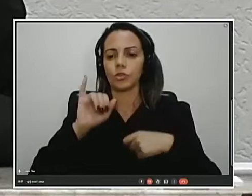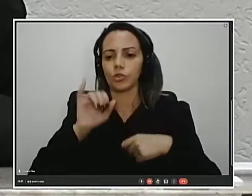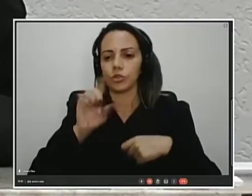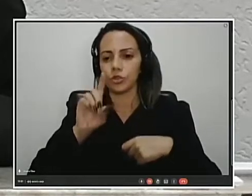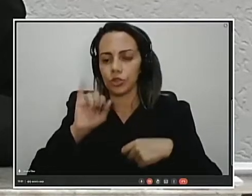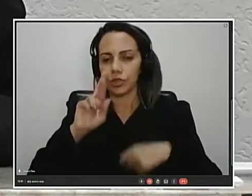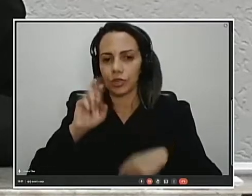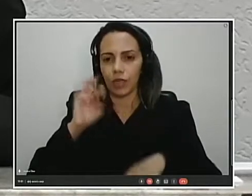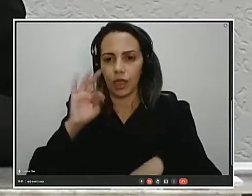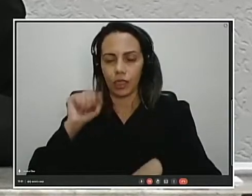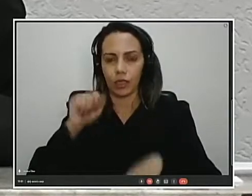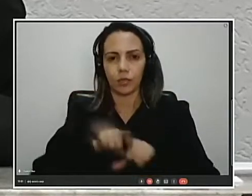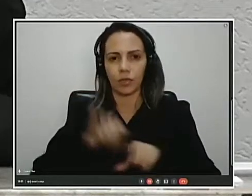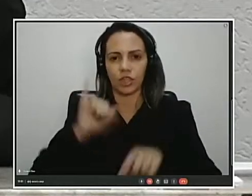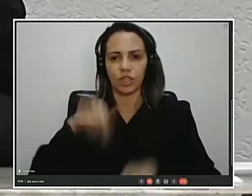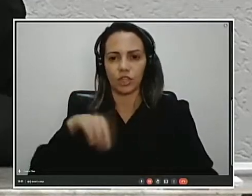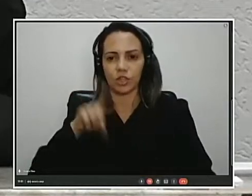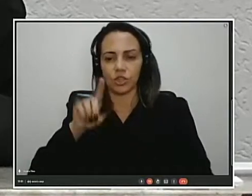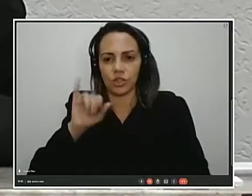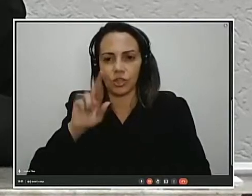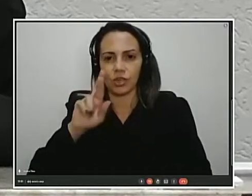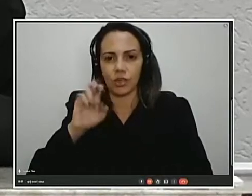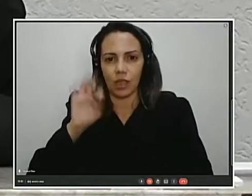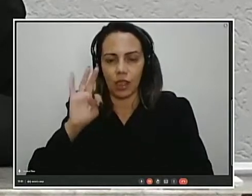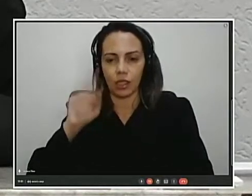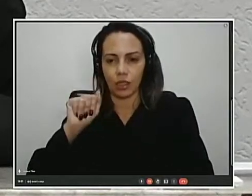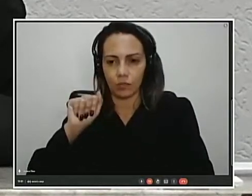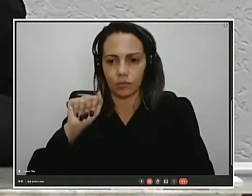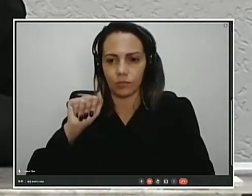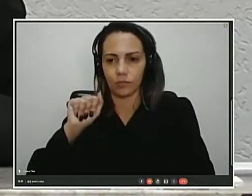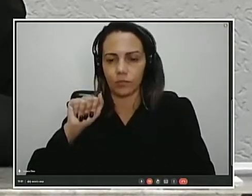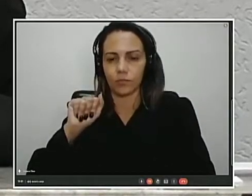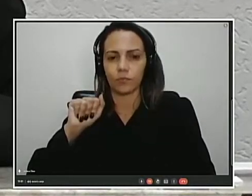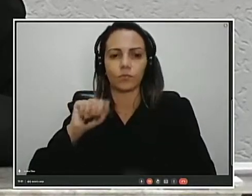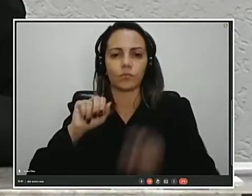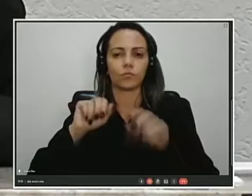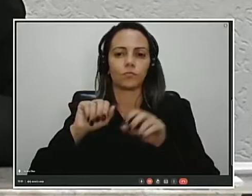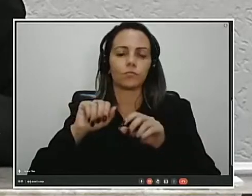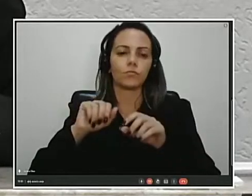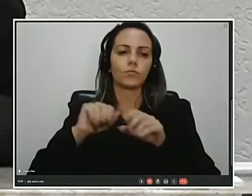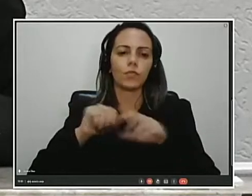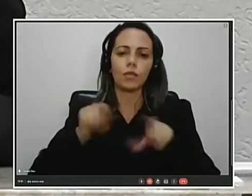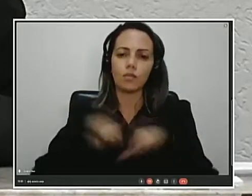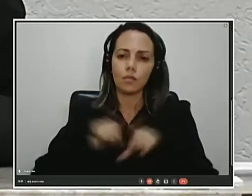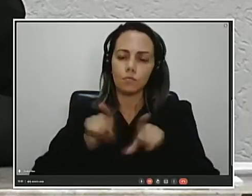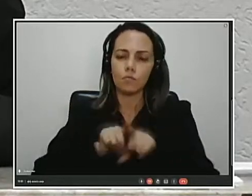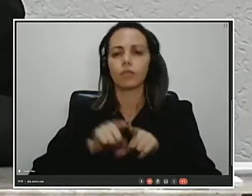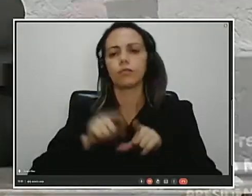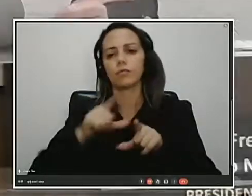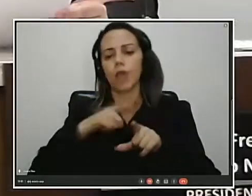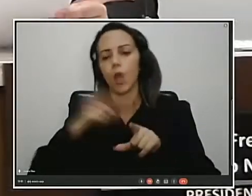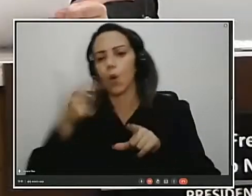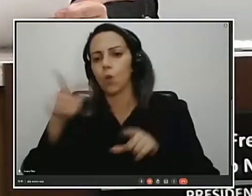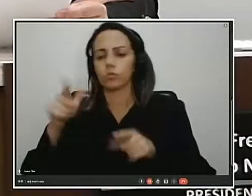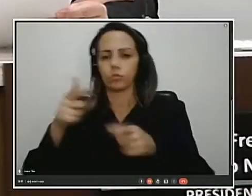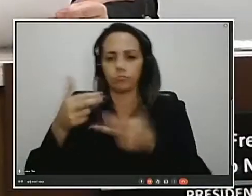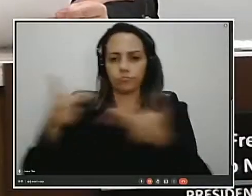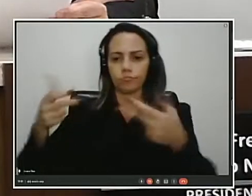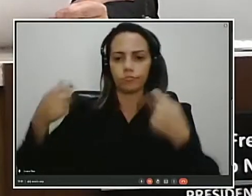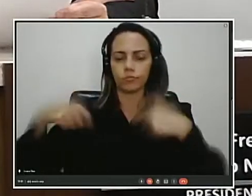Vitória, disciplinando sua prestação nas condições que especifica e da outras providências. Em